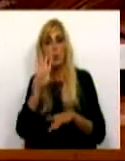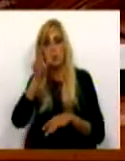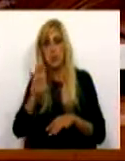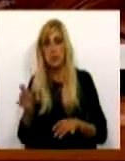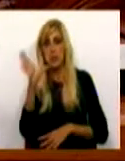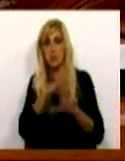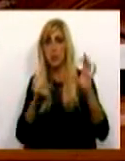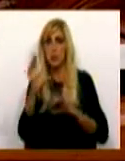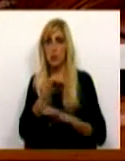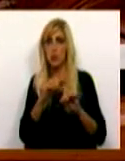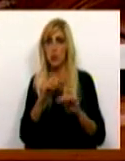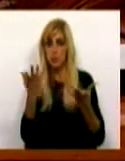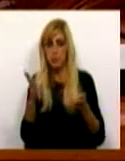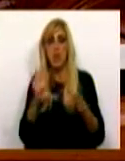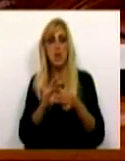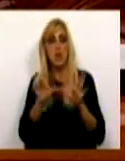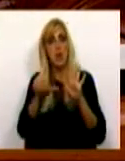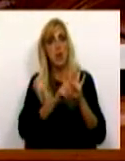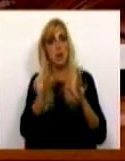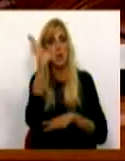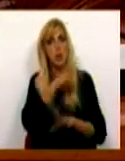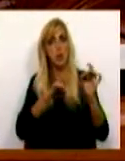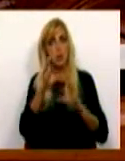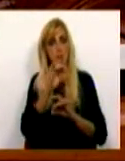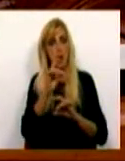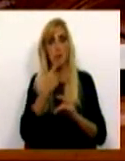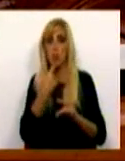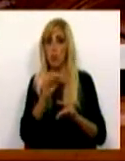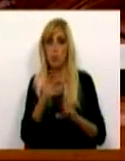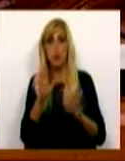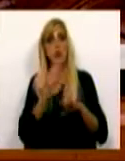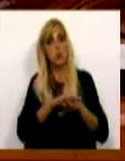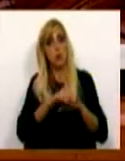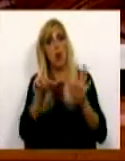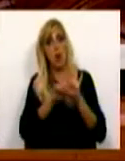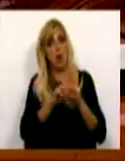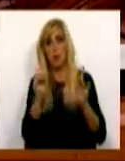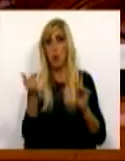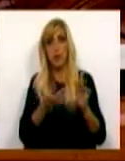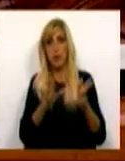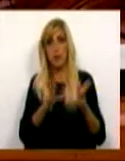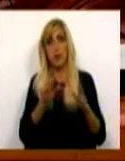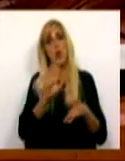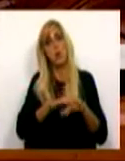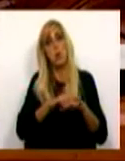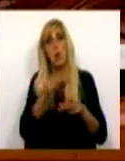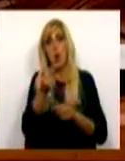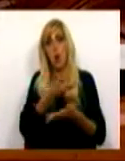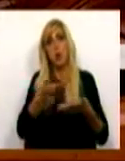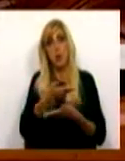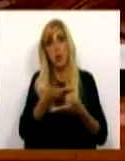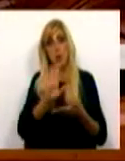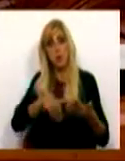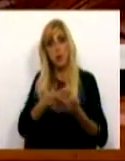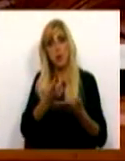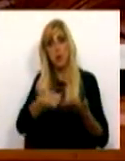europeus e que emana da legislação europeia. Não pode por razões legais e não deve por razões económicas. As nossas propostas